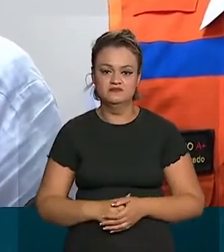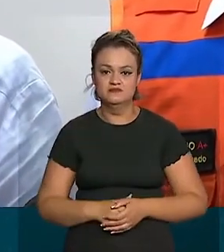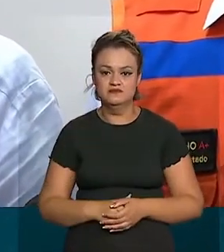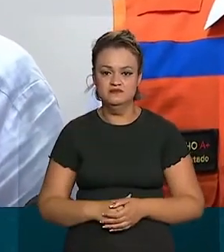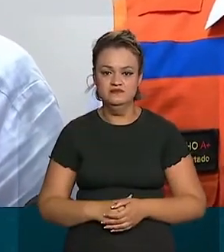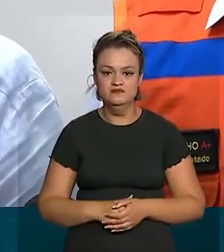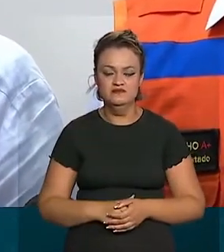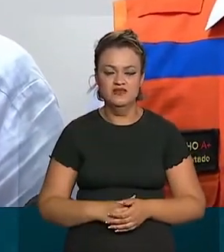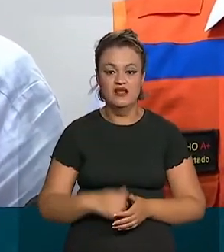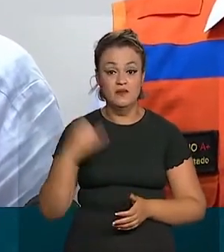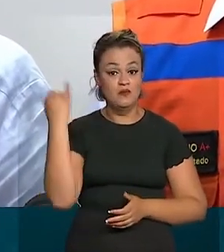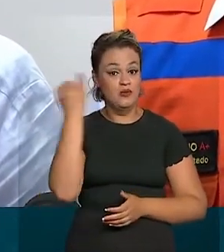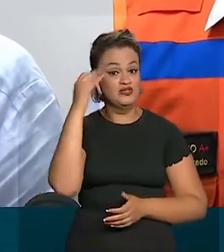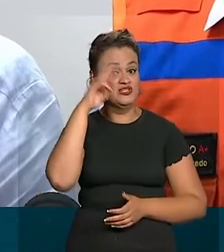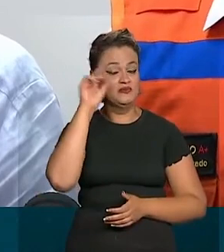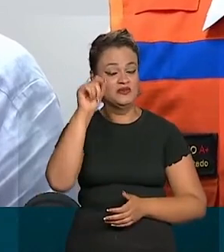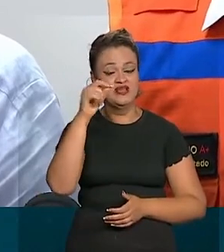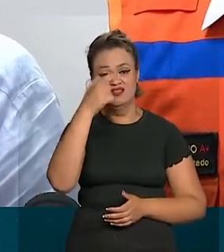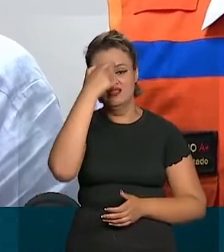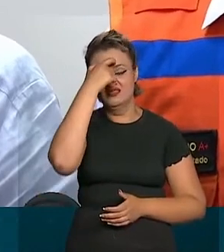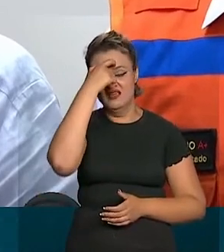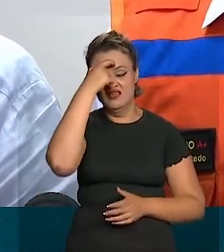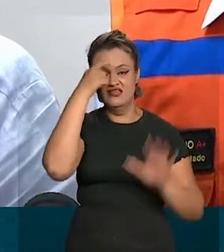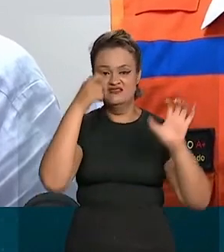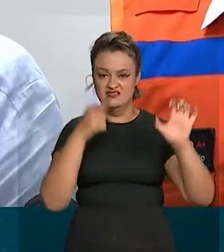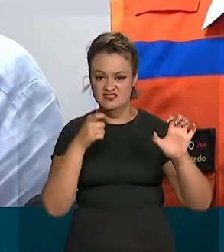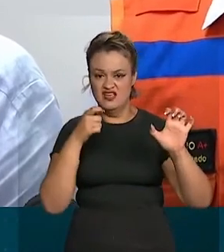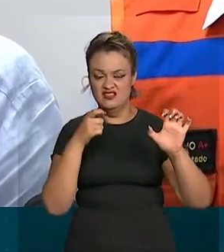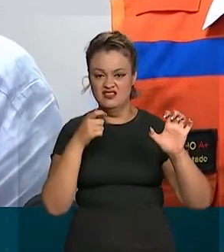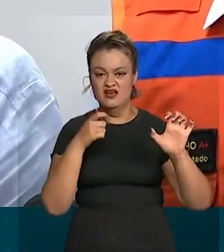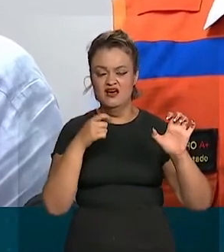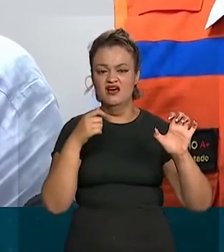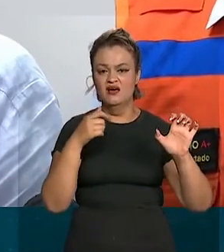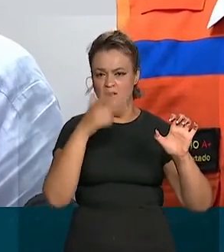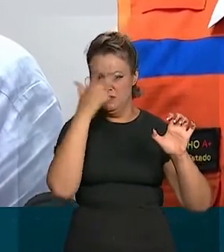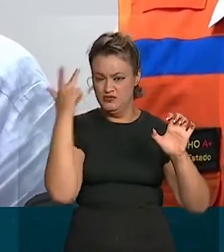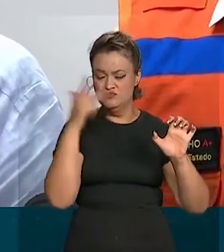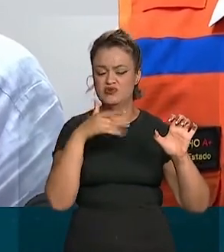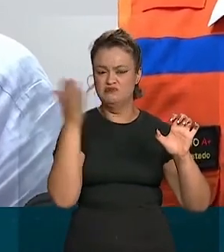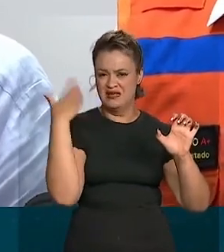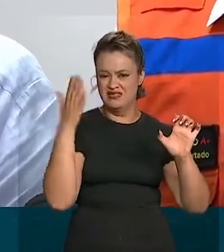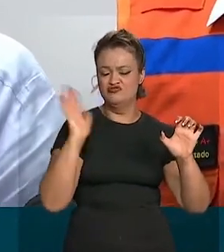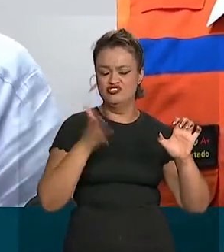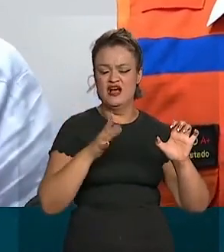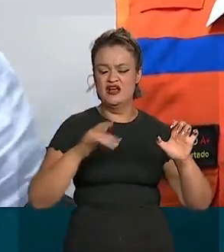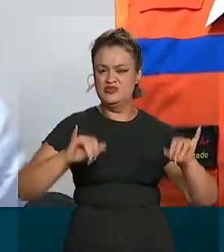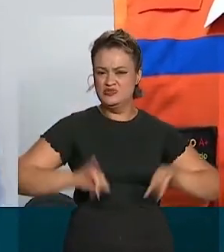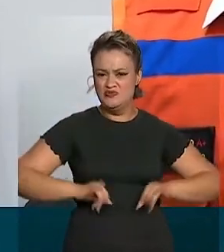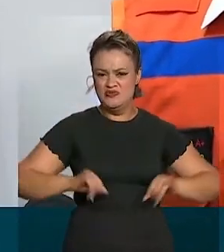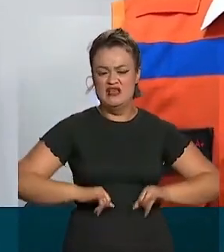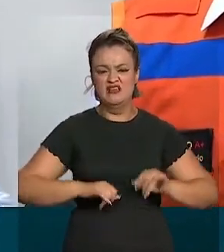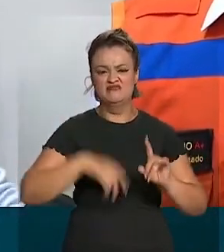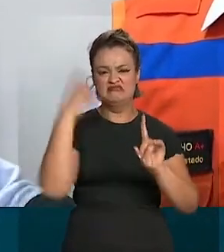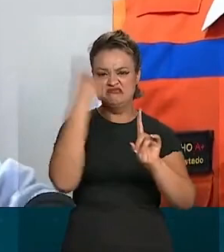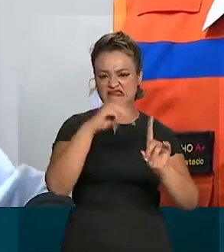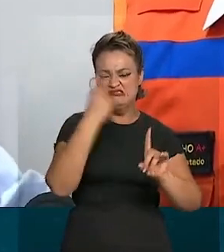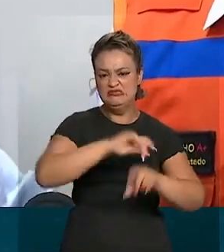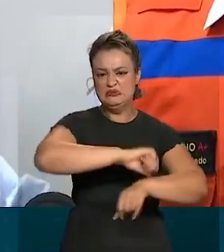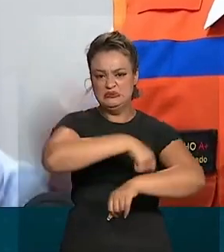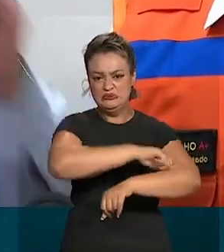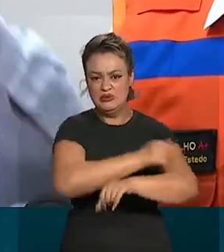É importante lembrar que a esquerda brasileira já teve gente torturada, já teve gente morta, já teve